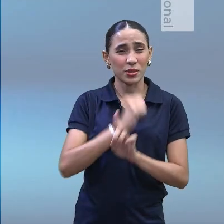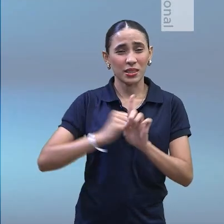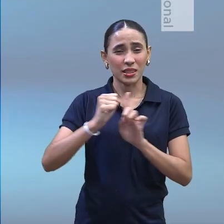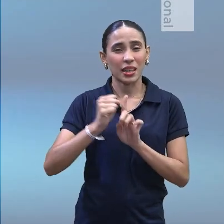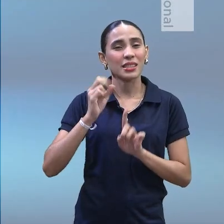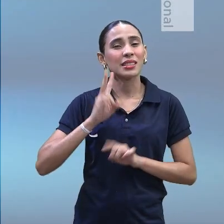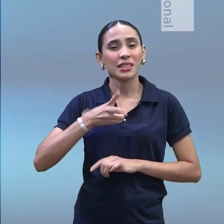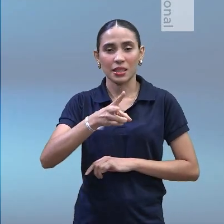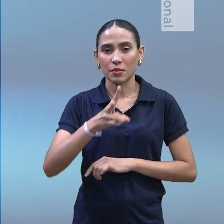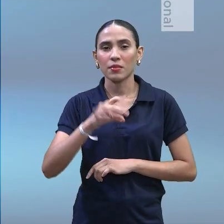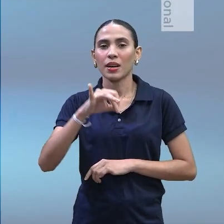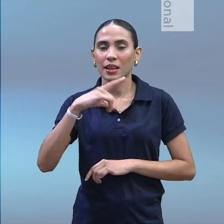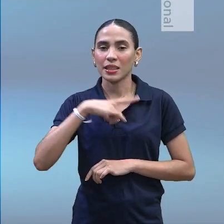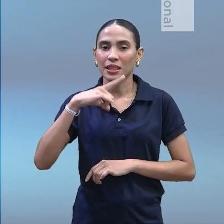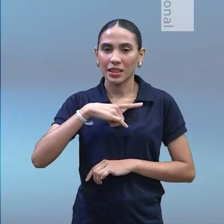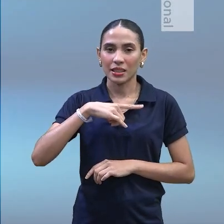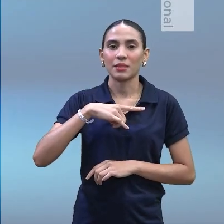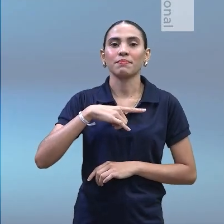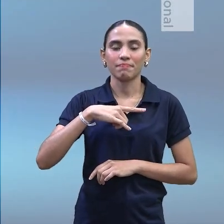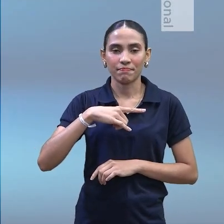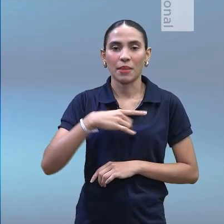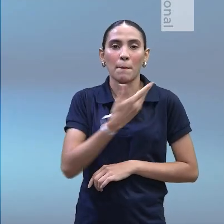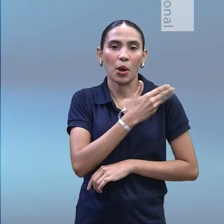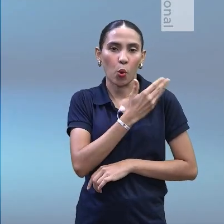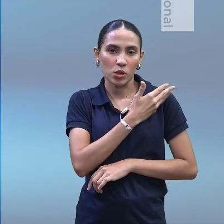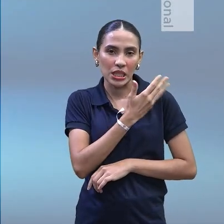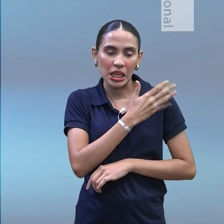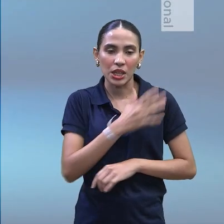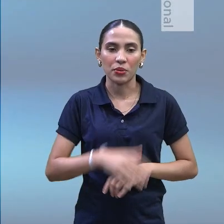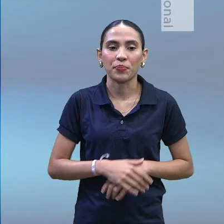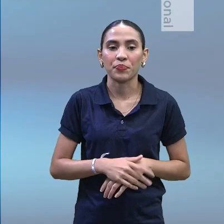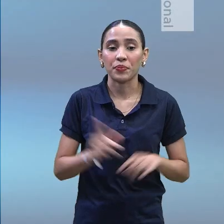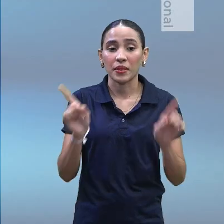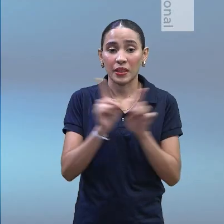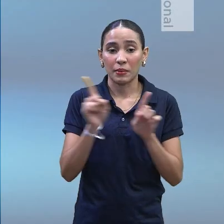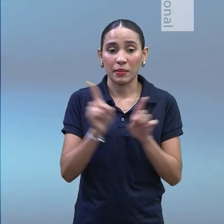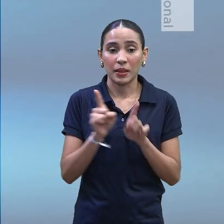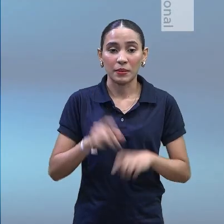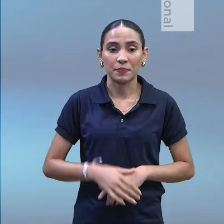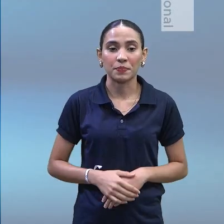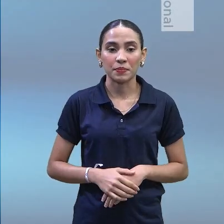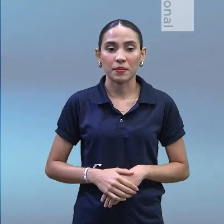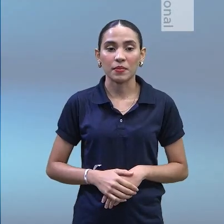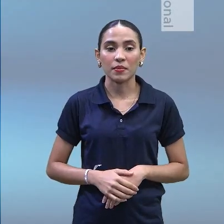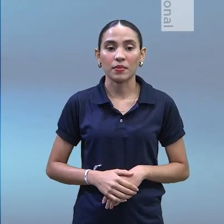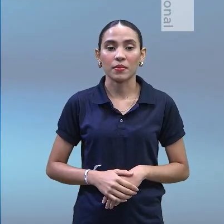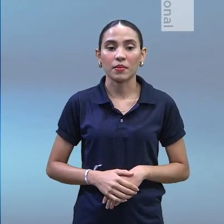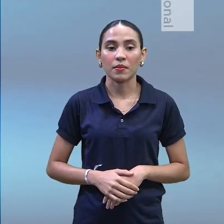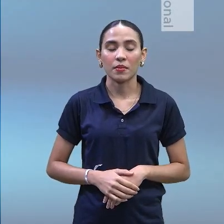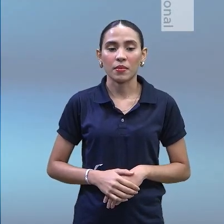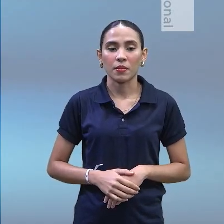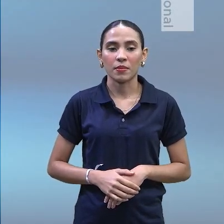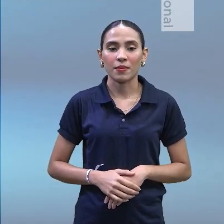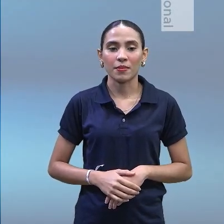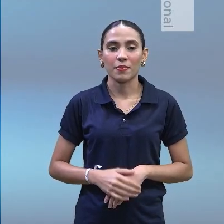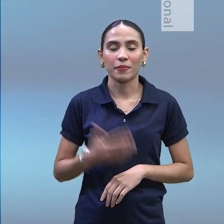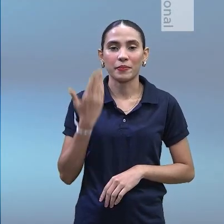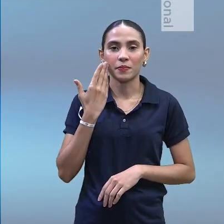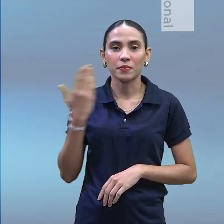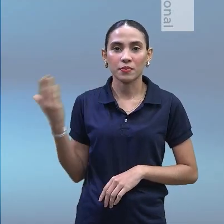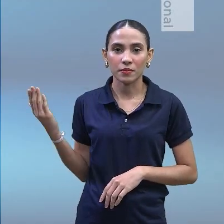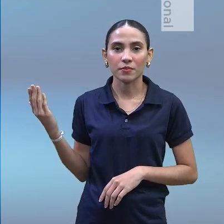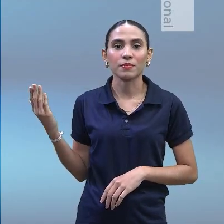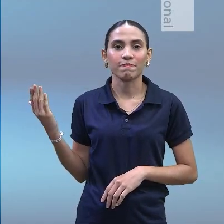ter injustiça social, e também a redenção espiritual e a memória da